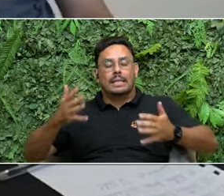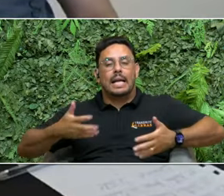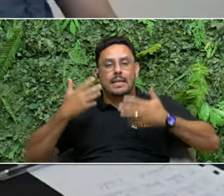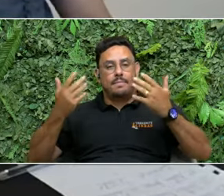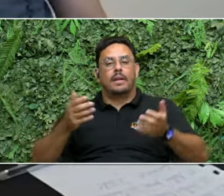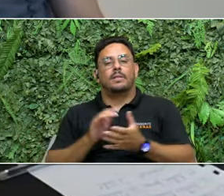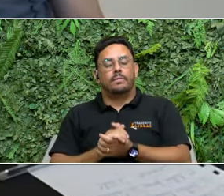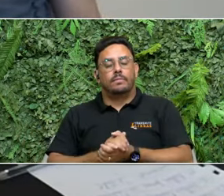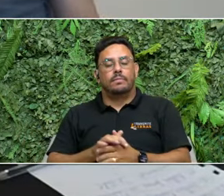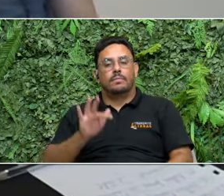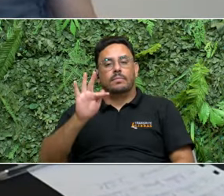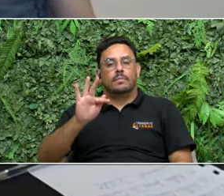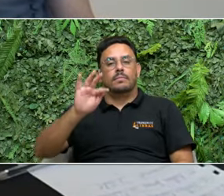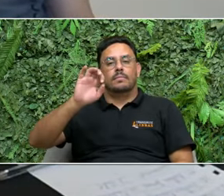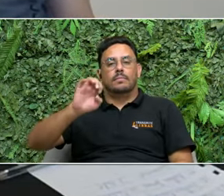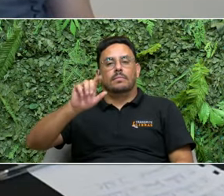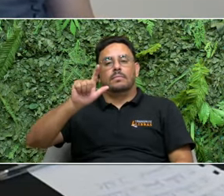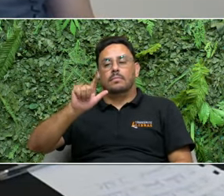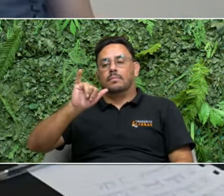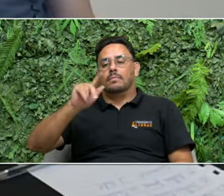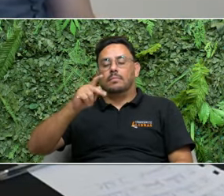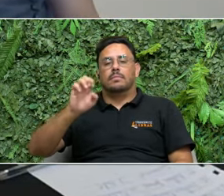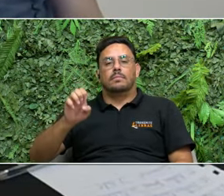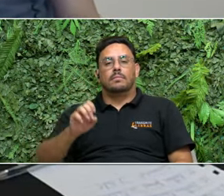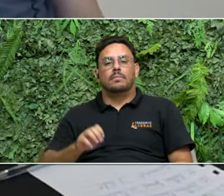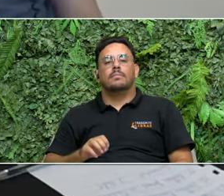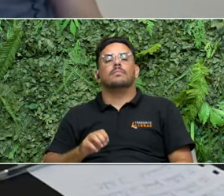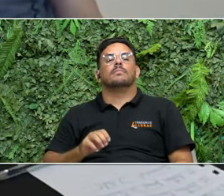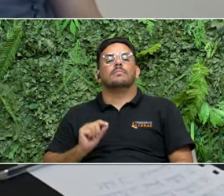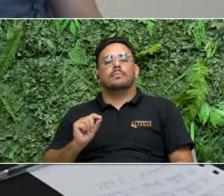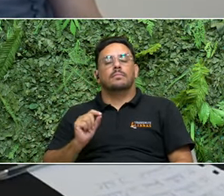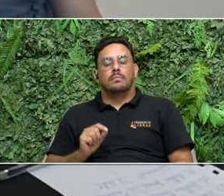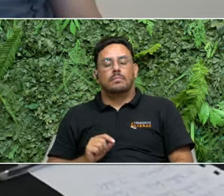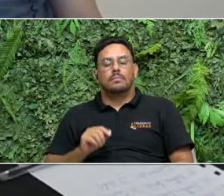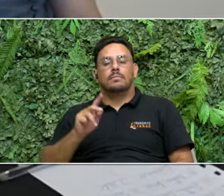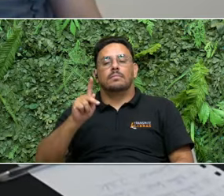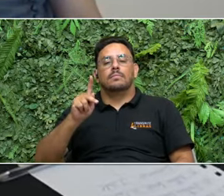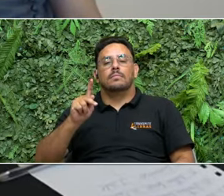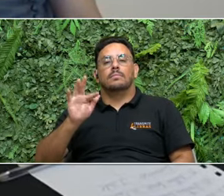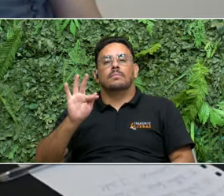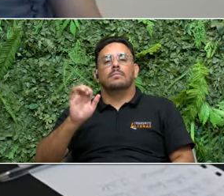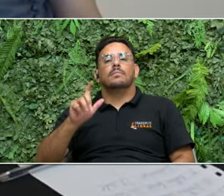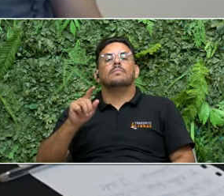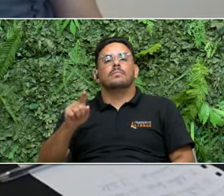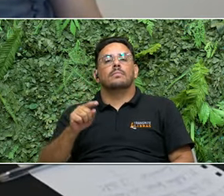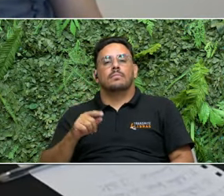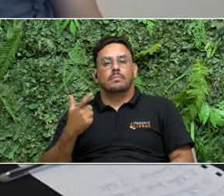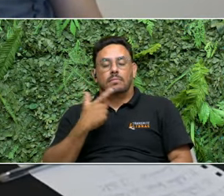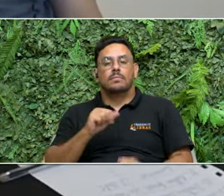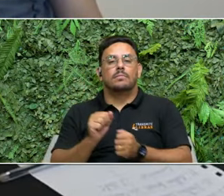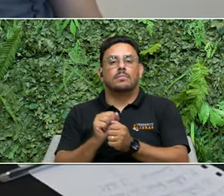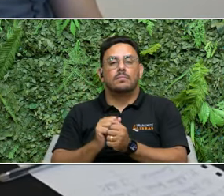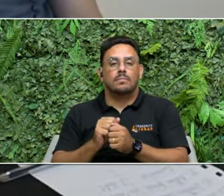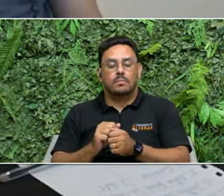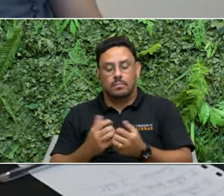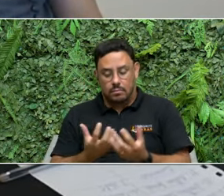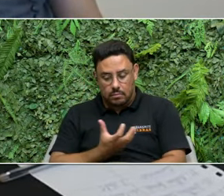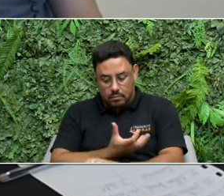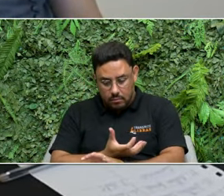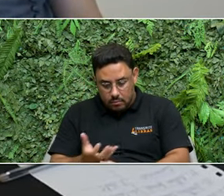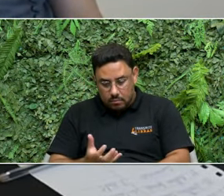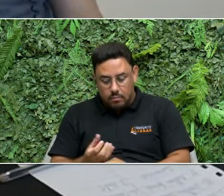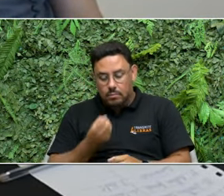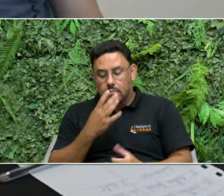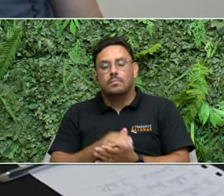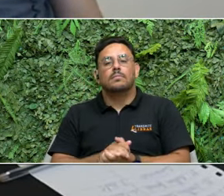jogo um pouco mais animado pelo o FIPE Machado né tem que ser o primeiro a tomar uma chegada em campo na hora que começar o jogo né e graças a